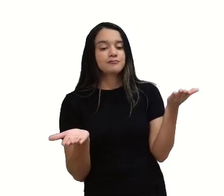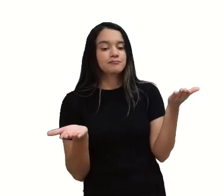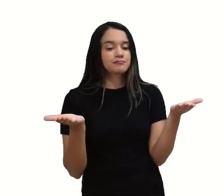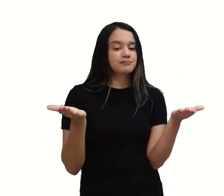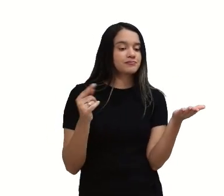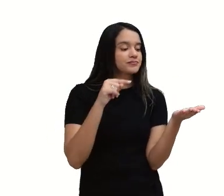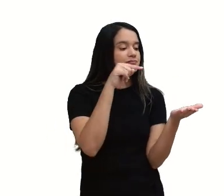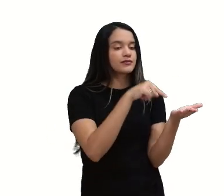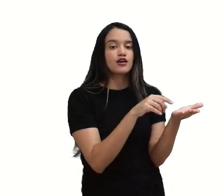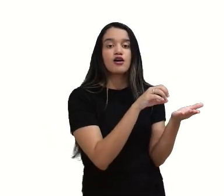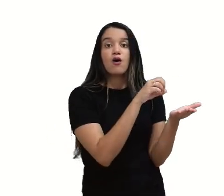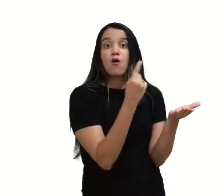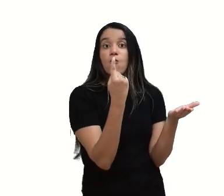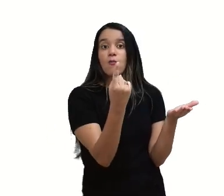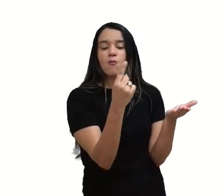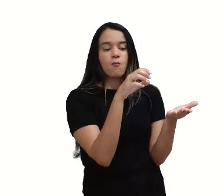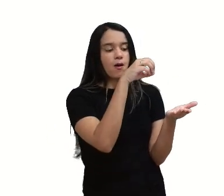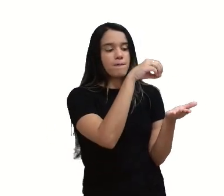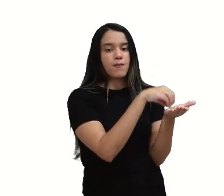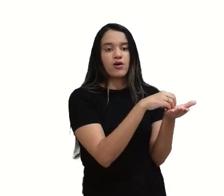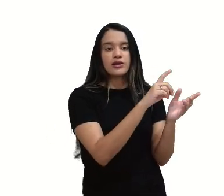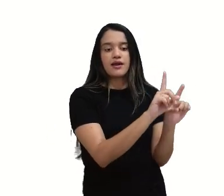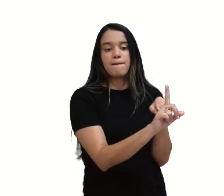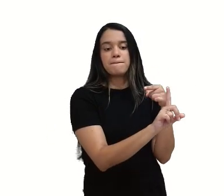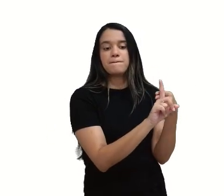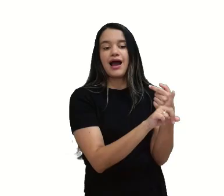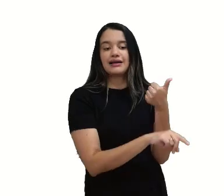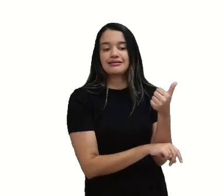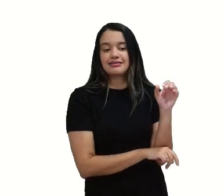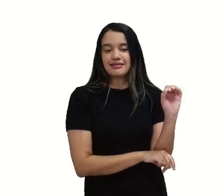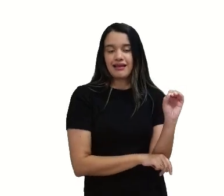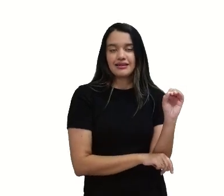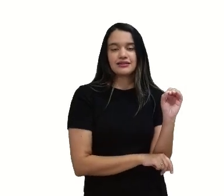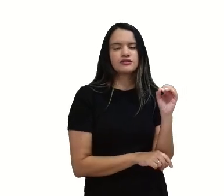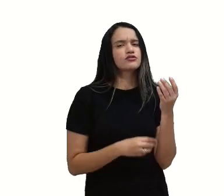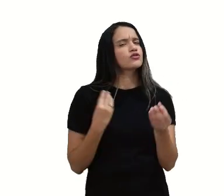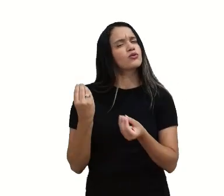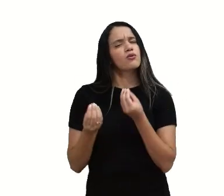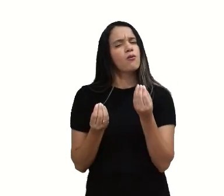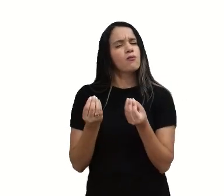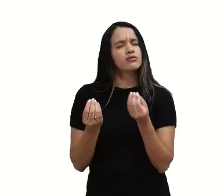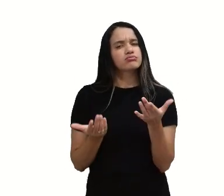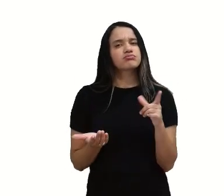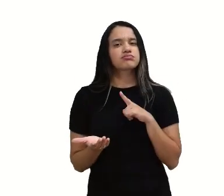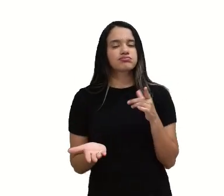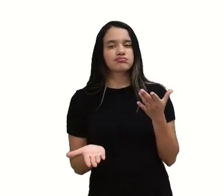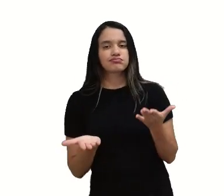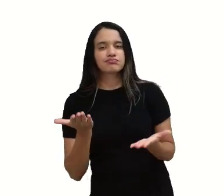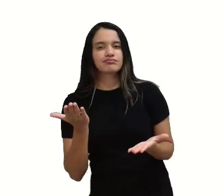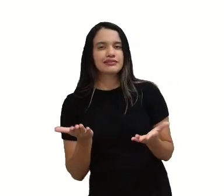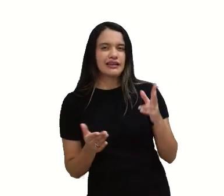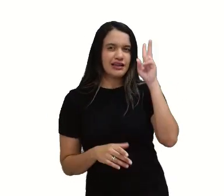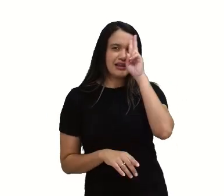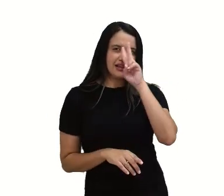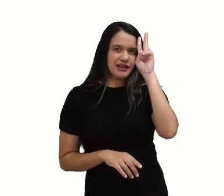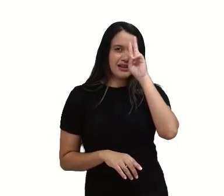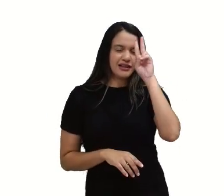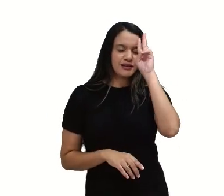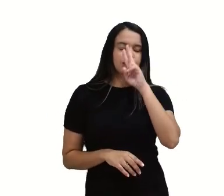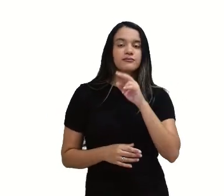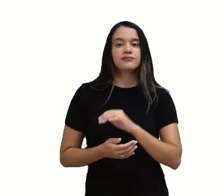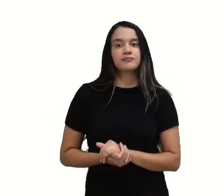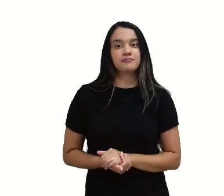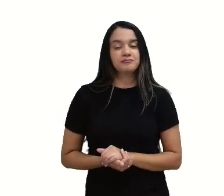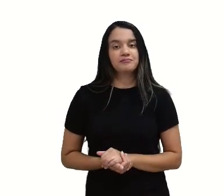que eu represento essa situação através de uma inequação? Então eu tenho um equilíbrio. E lembra que tanto na equação quanto